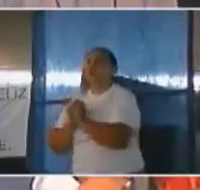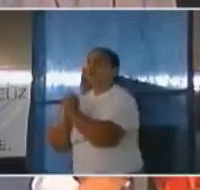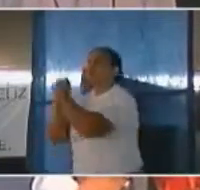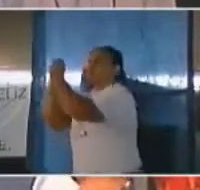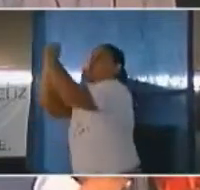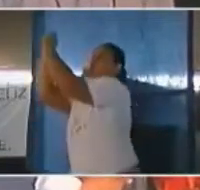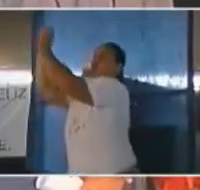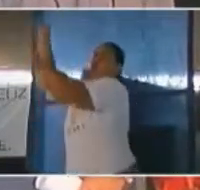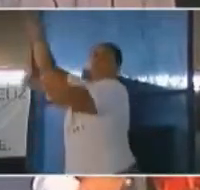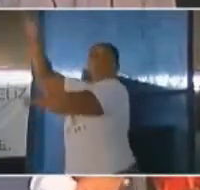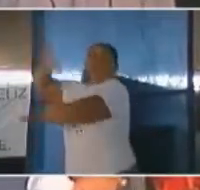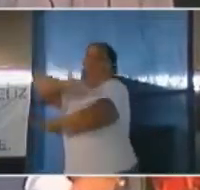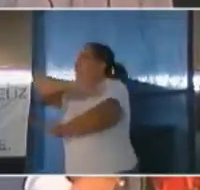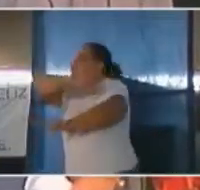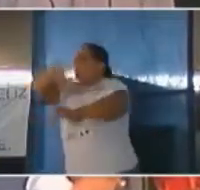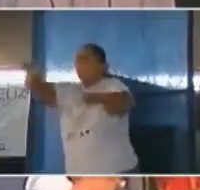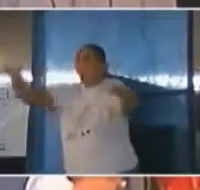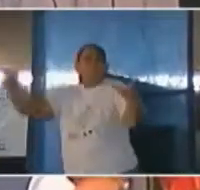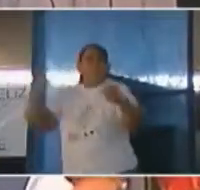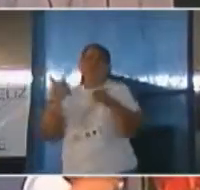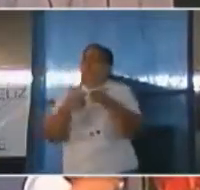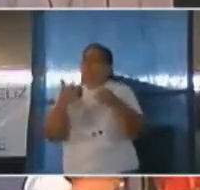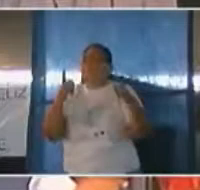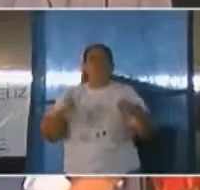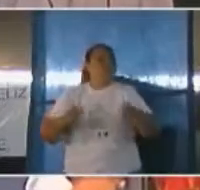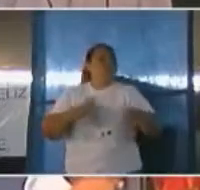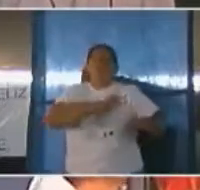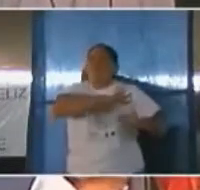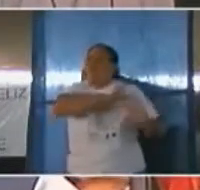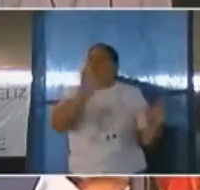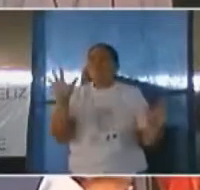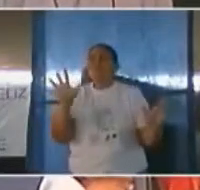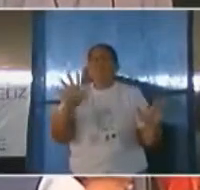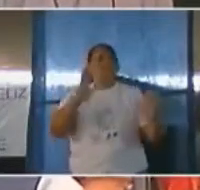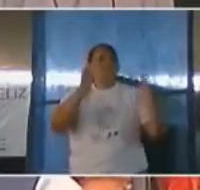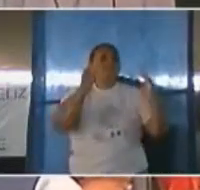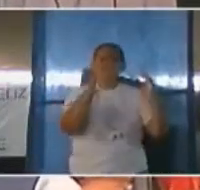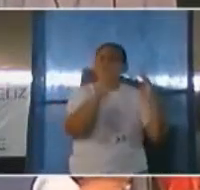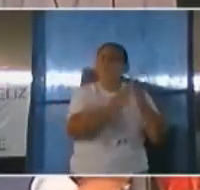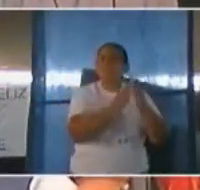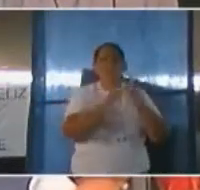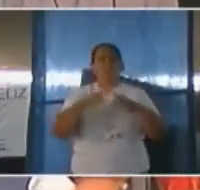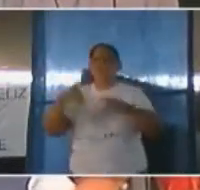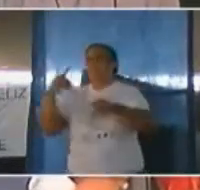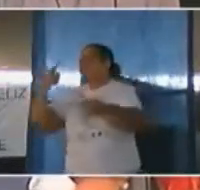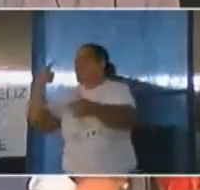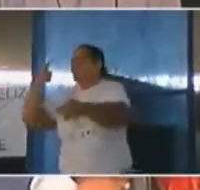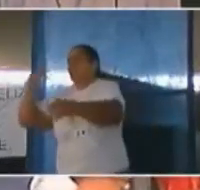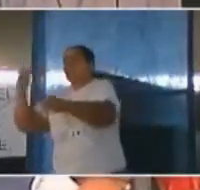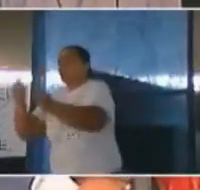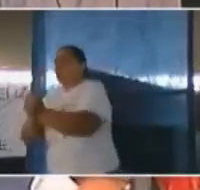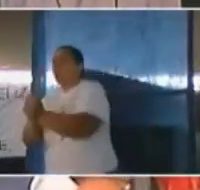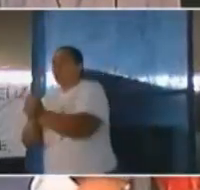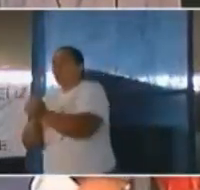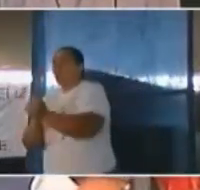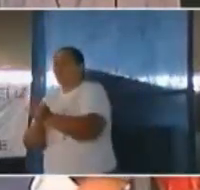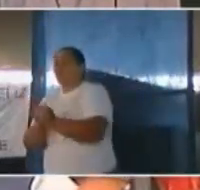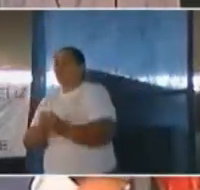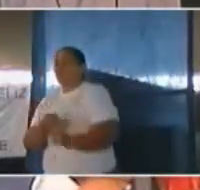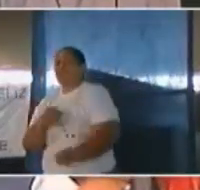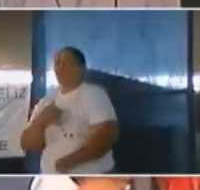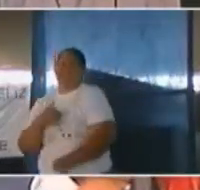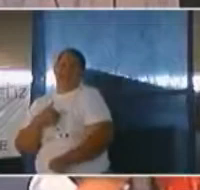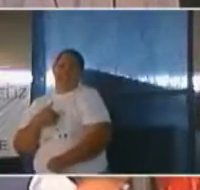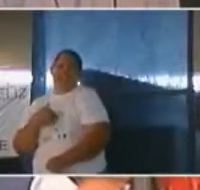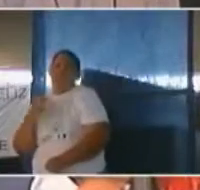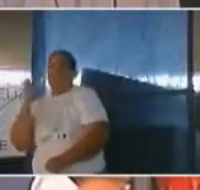nós estejamos. E pensar que nós somos Jeremias, que fomos chamados por Deus. Ah, eu não sou capaz. Ah, eu sou tímido.